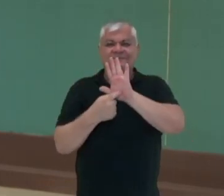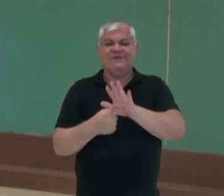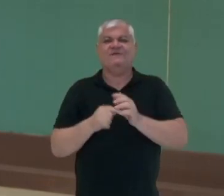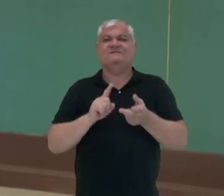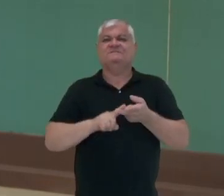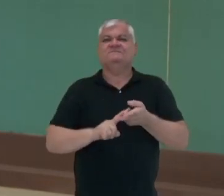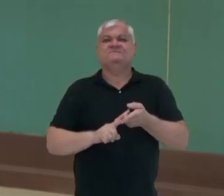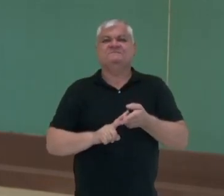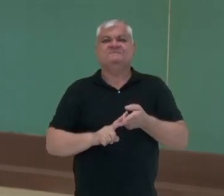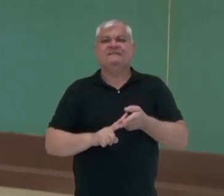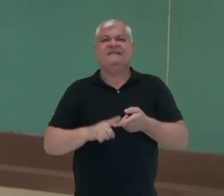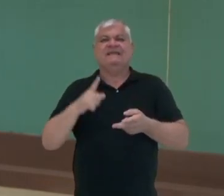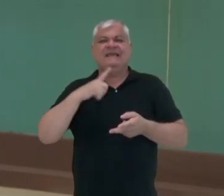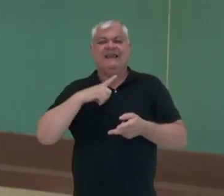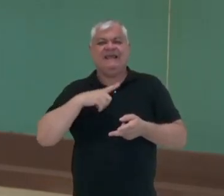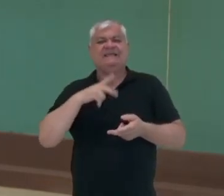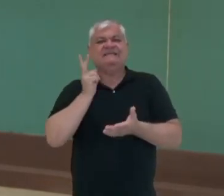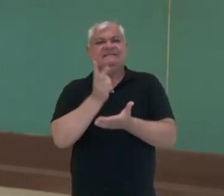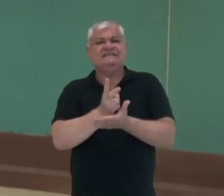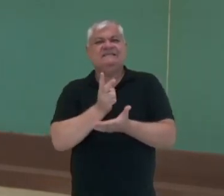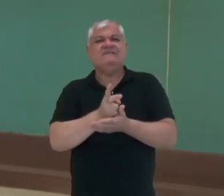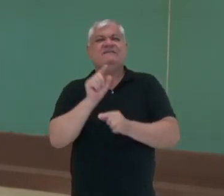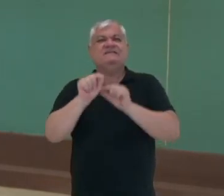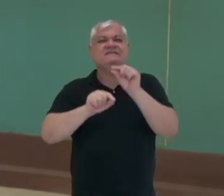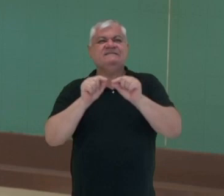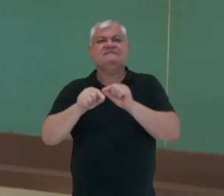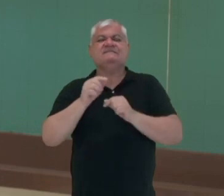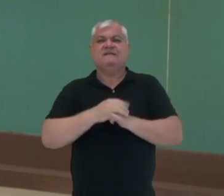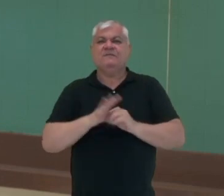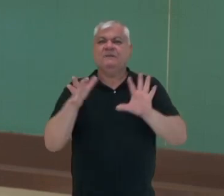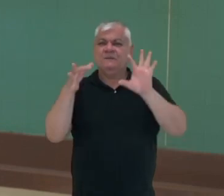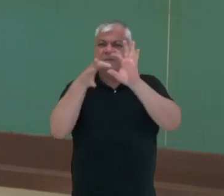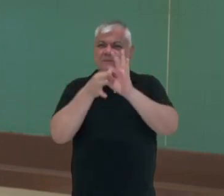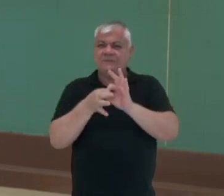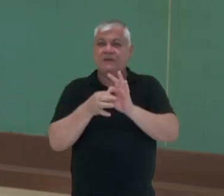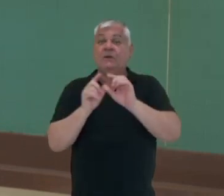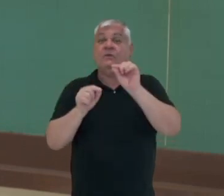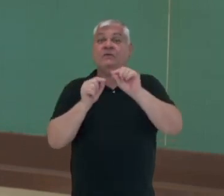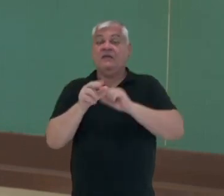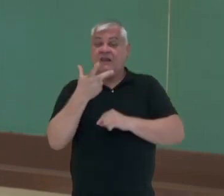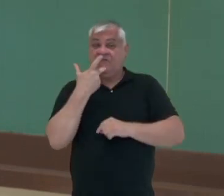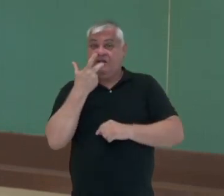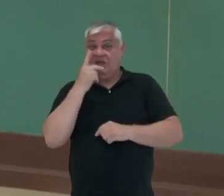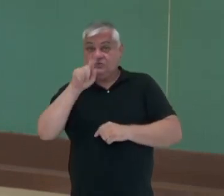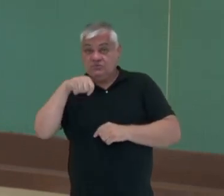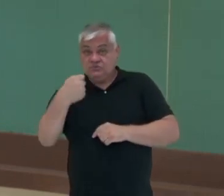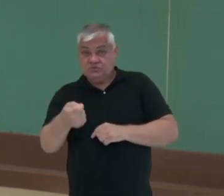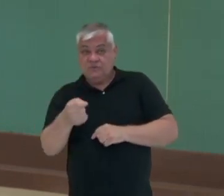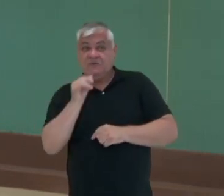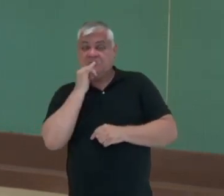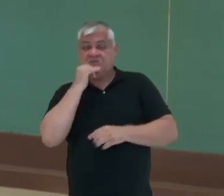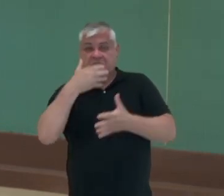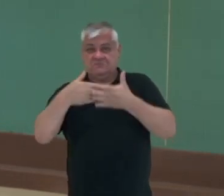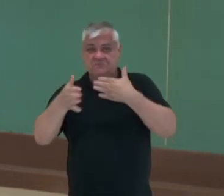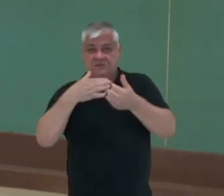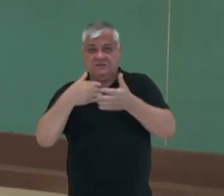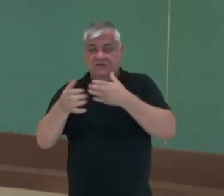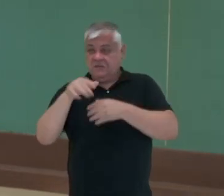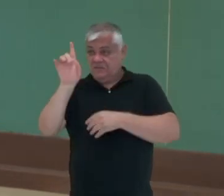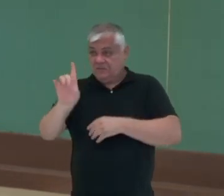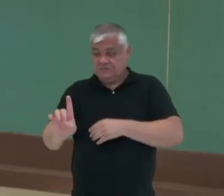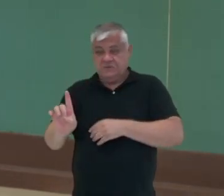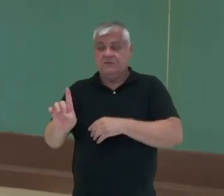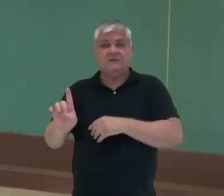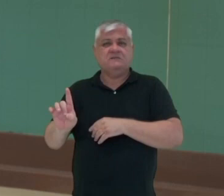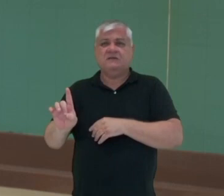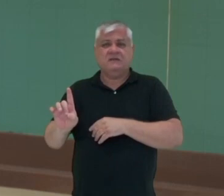dessa, essa falta de sentimento que ela teve na infância, ela sempre deixou muito conectada. Então, nessa obra, ela está falando sobre o depender de uma pessoa e dessa